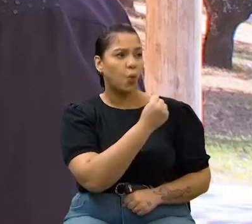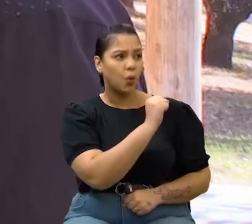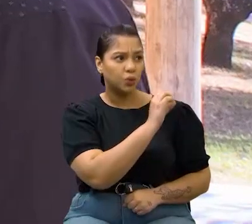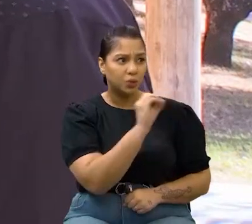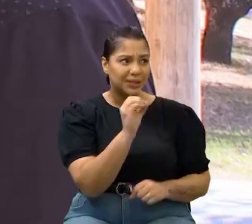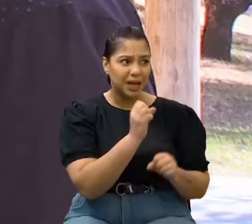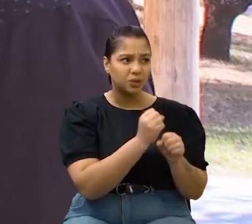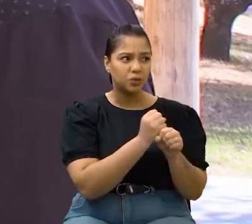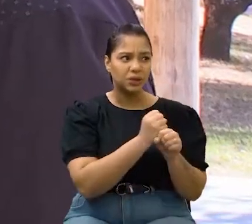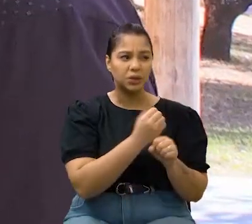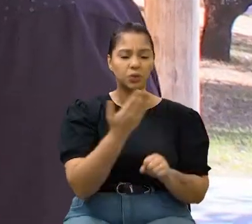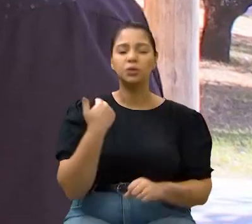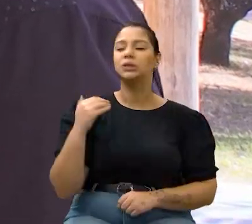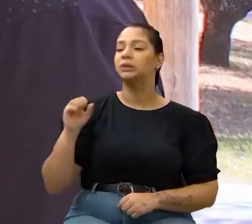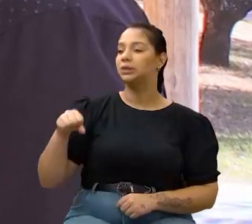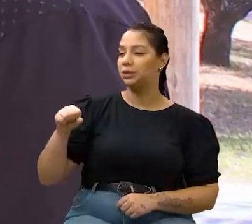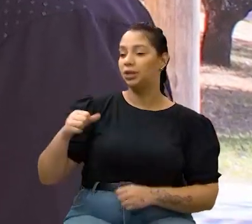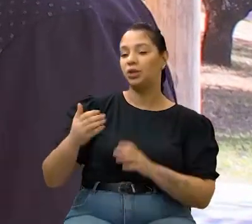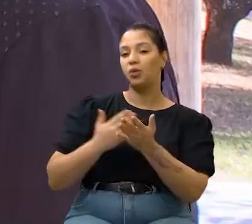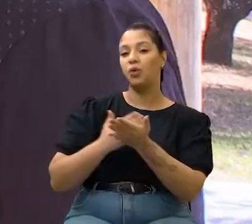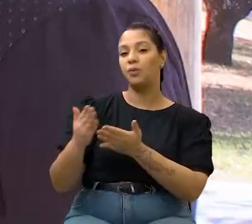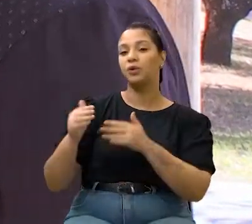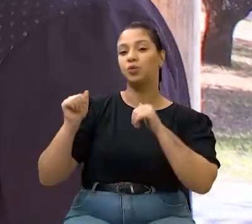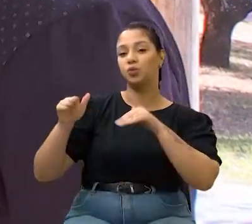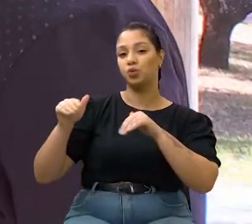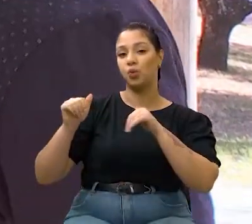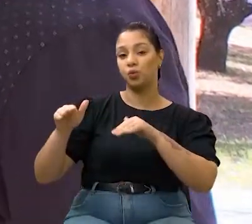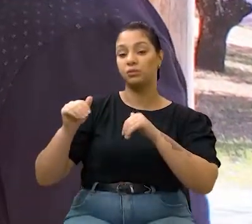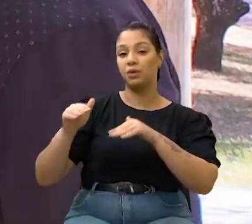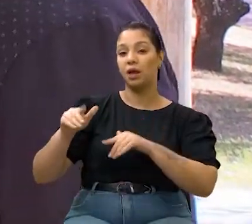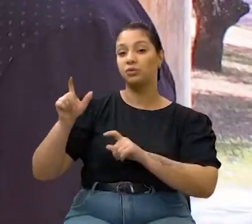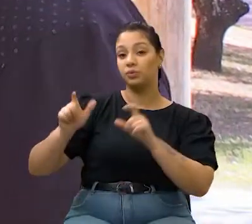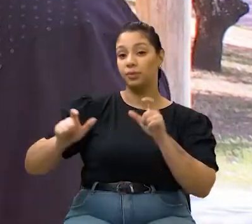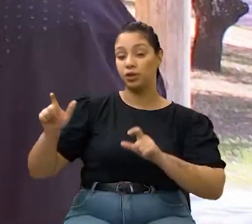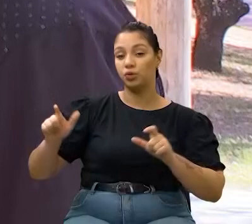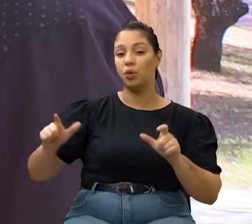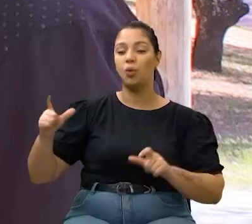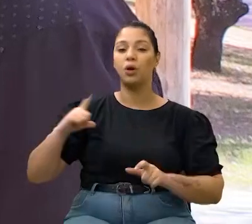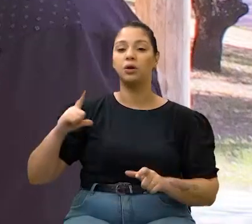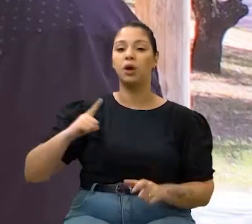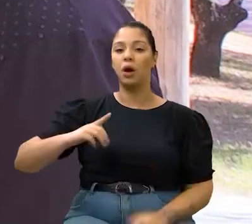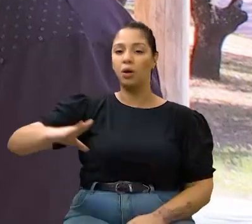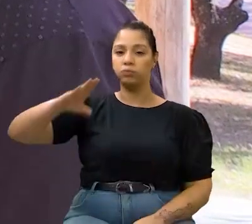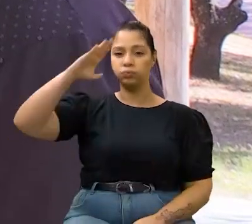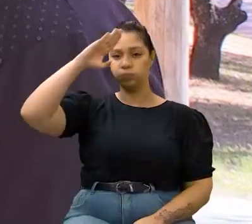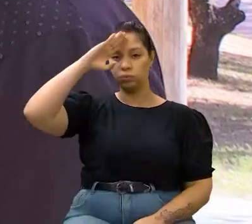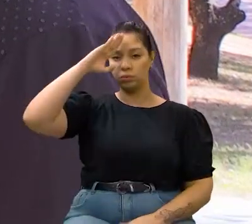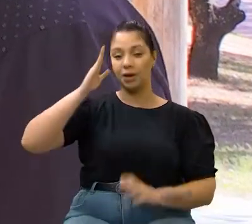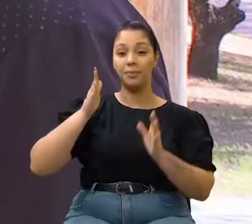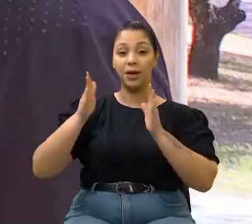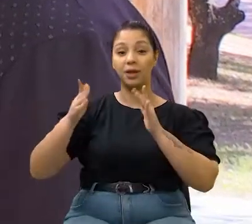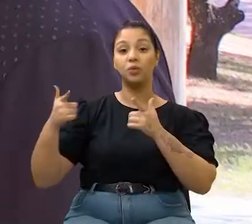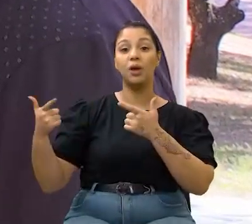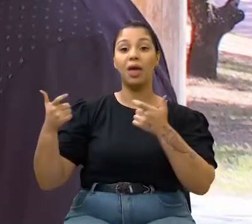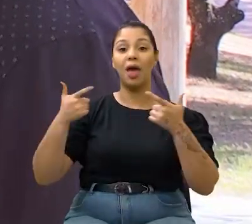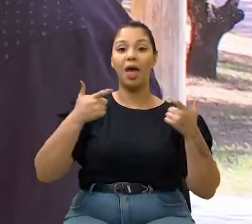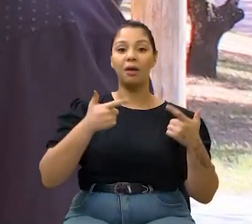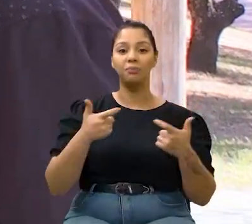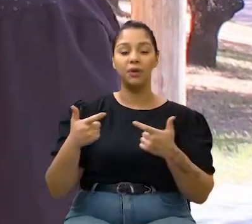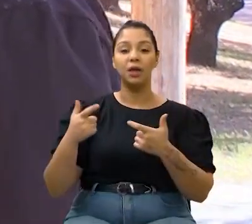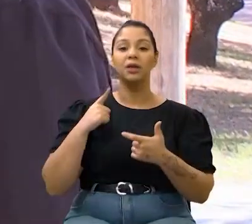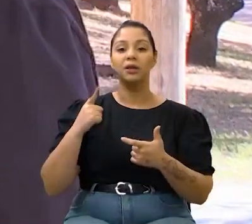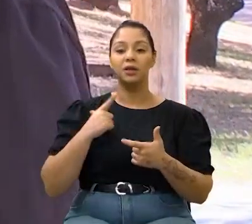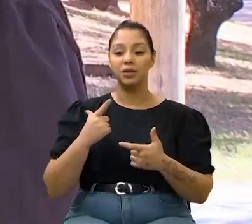soldados romanos, né? Em suas folgas, vamos dizer assim, né? Durante a guerra. E eles começaram